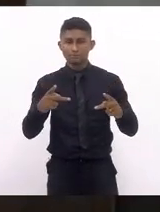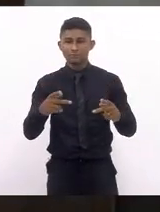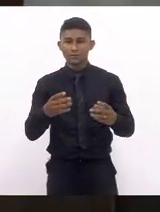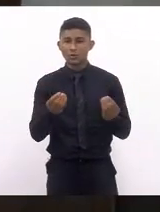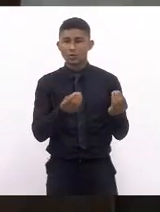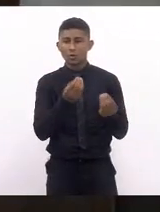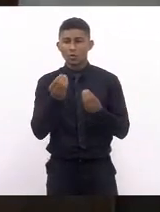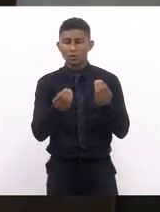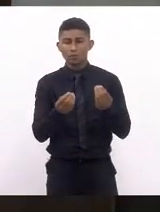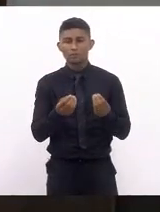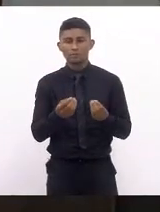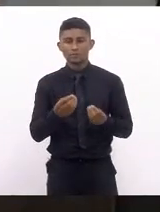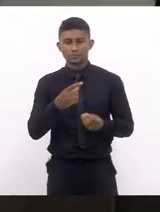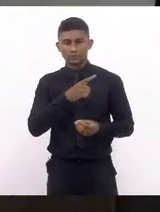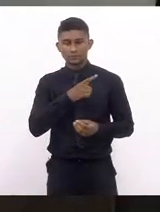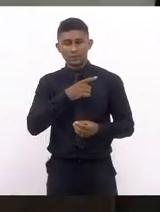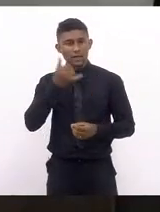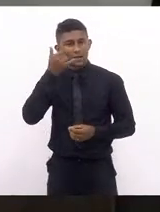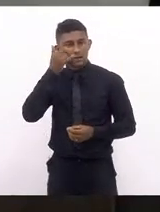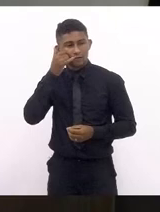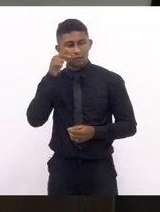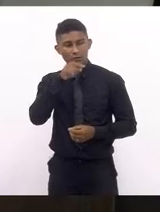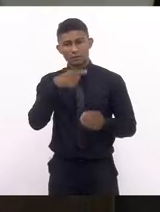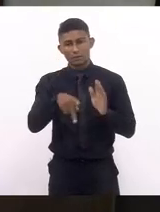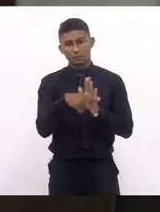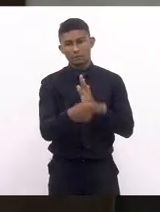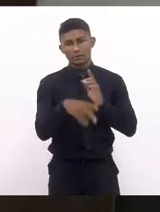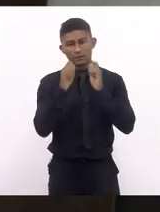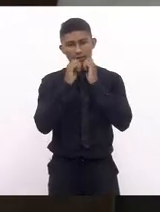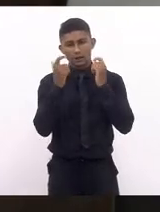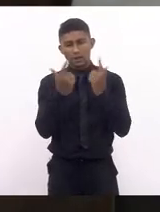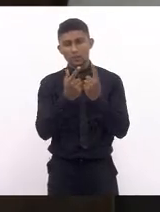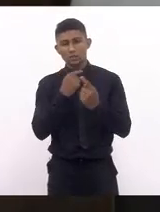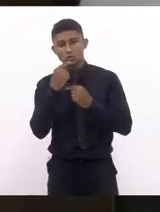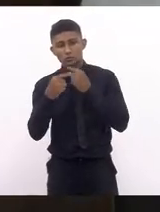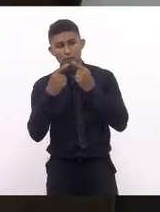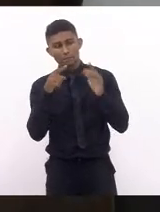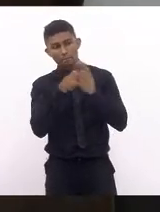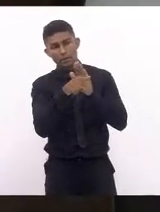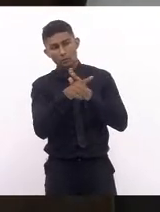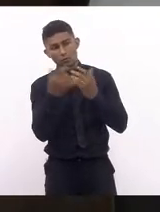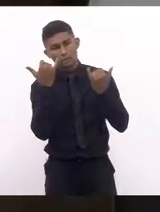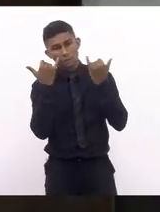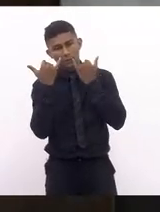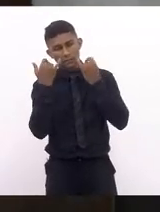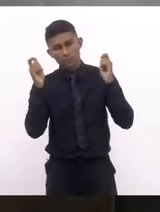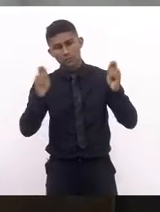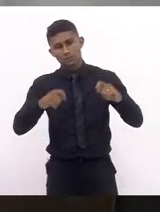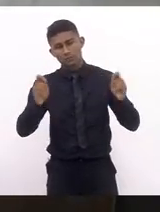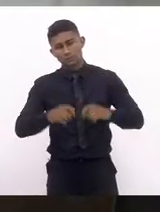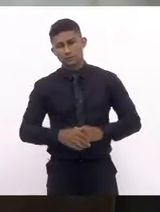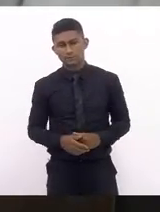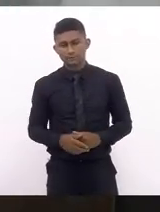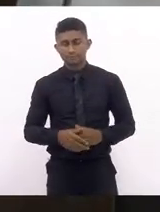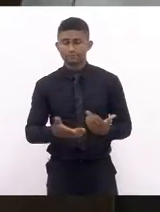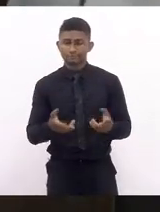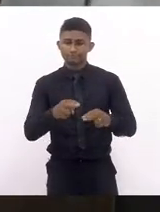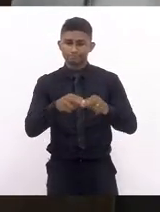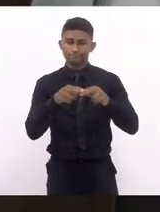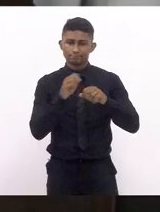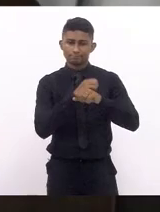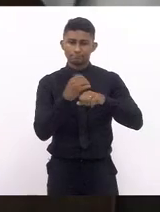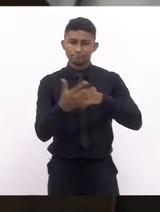um canal direto com Alô alerj a ouvidoria da casa para tirar dúvidas ou pedir informações por conta da